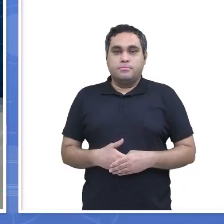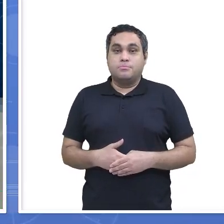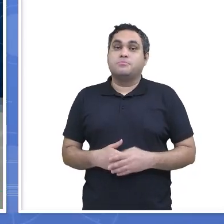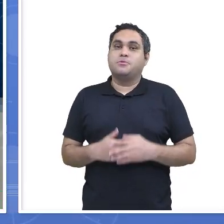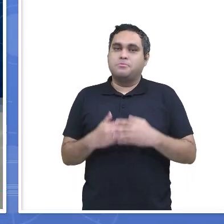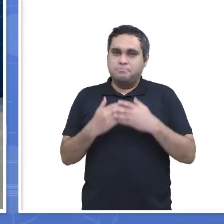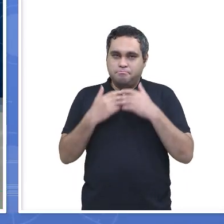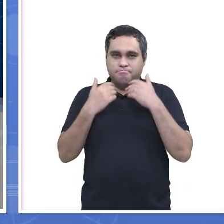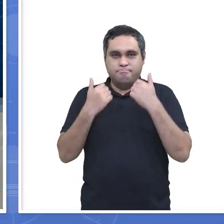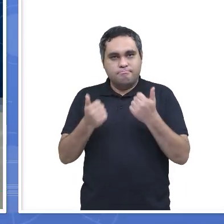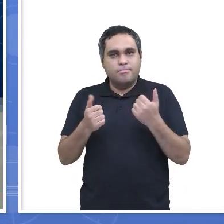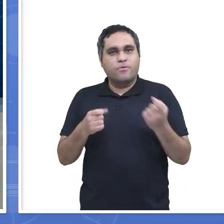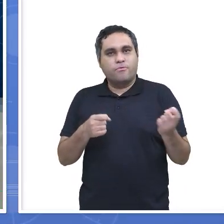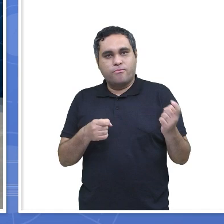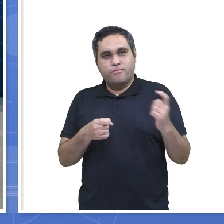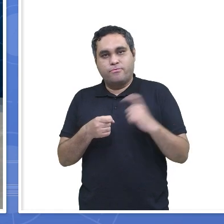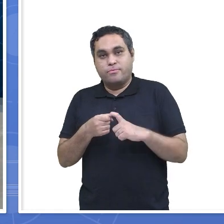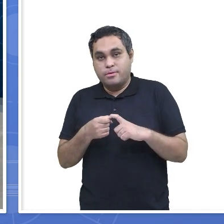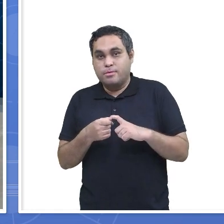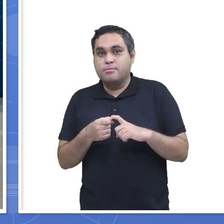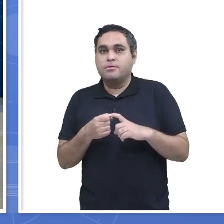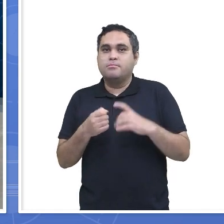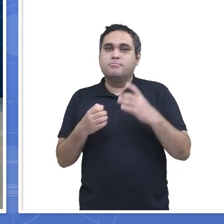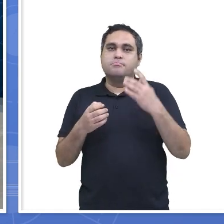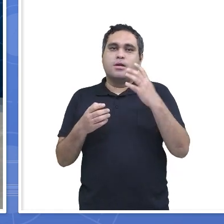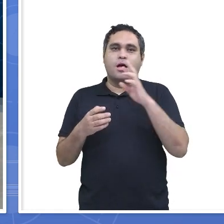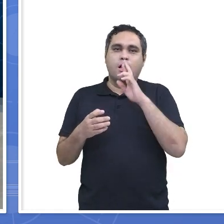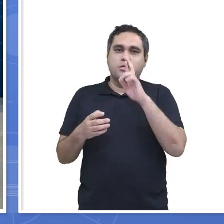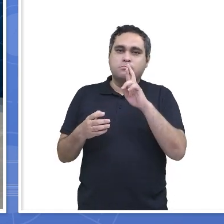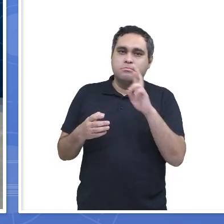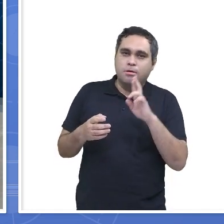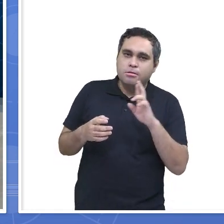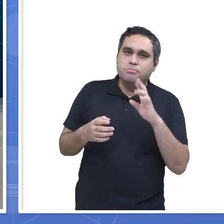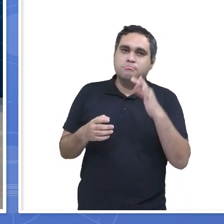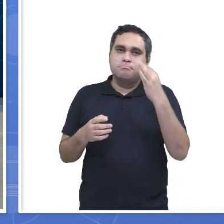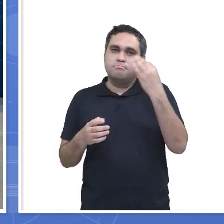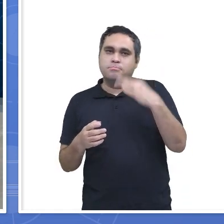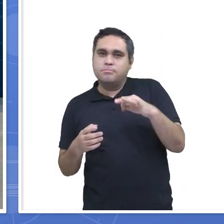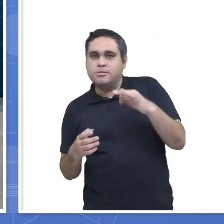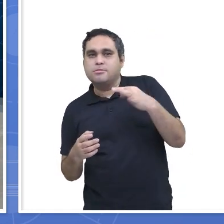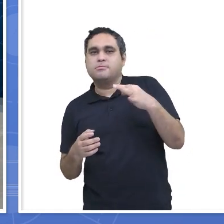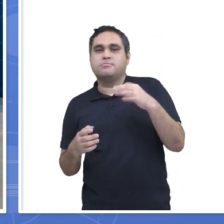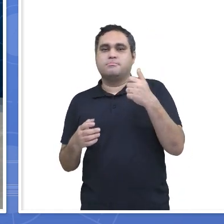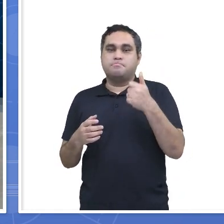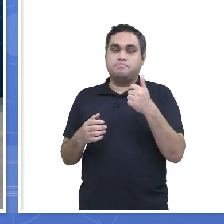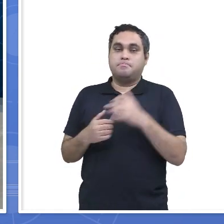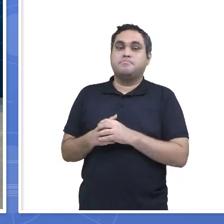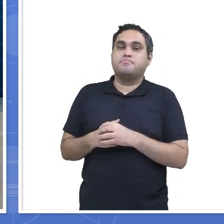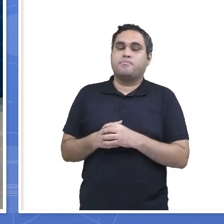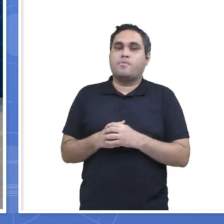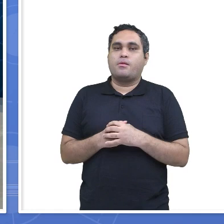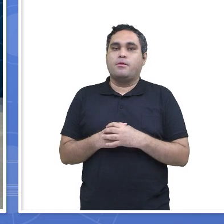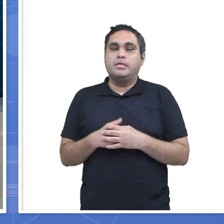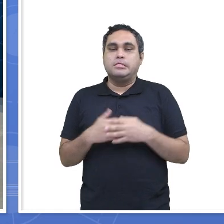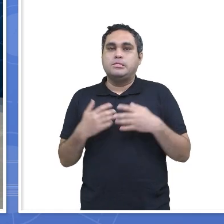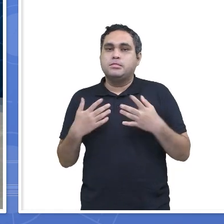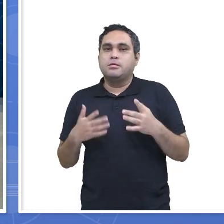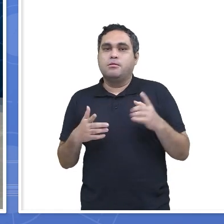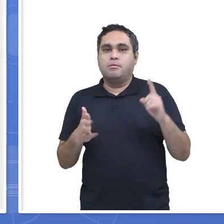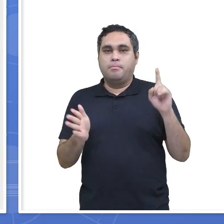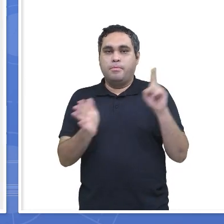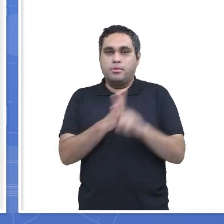Muito bem, estamos de volta para a correção da nossa dinâmica local interativa. A primeira